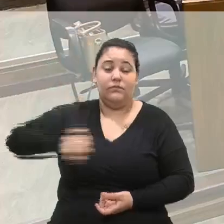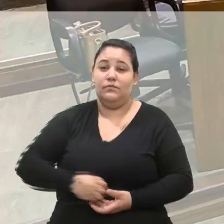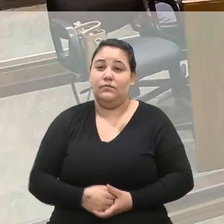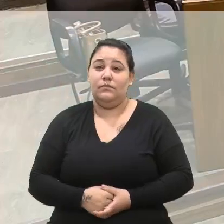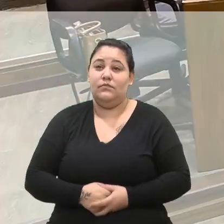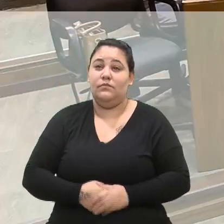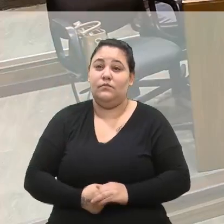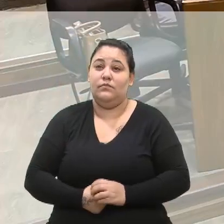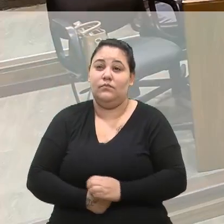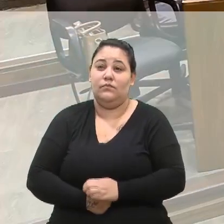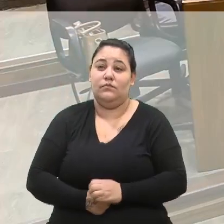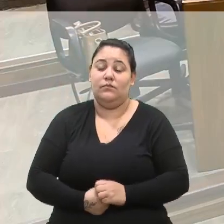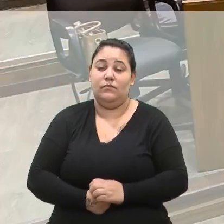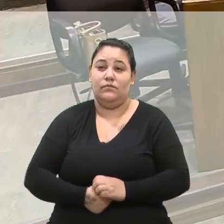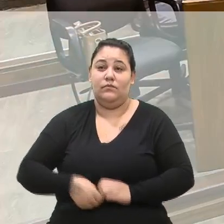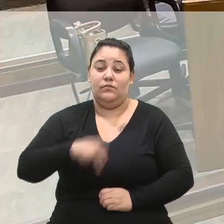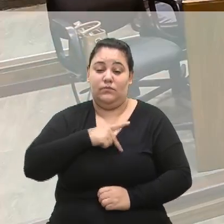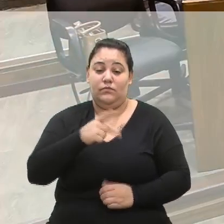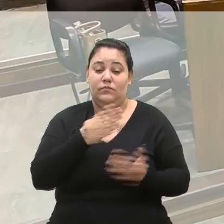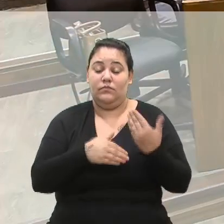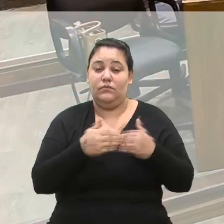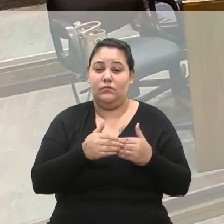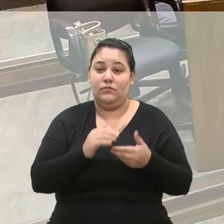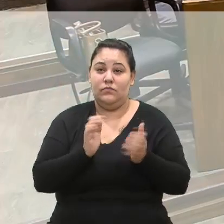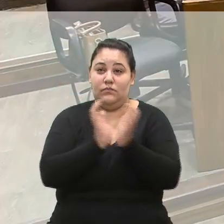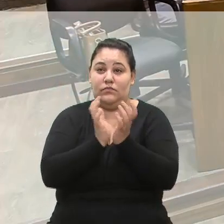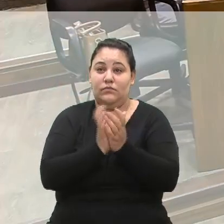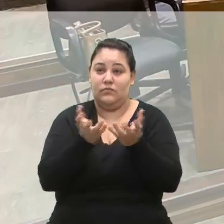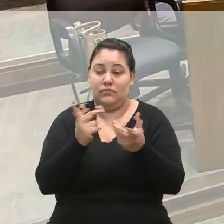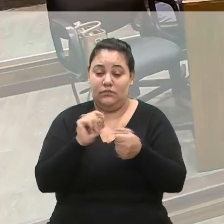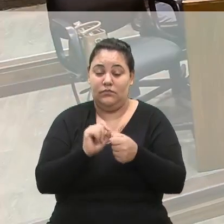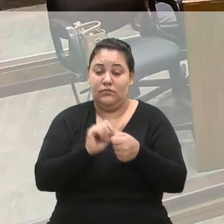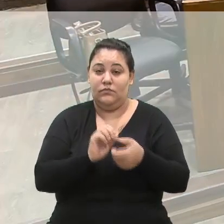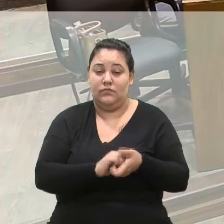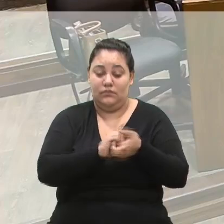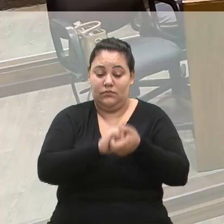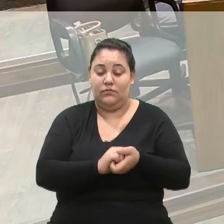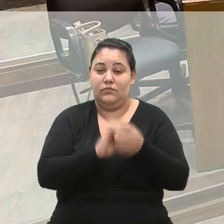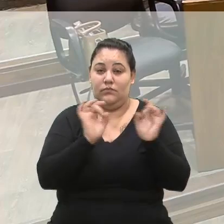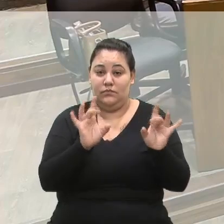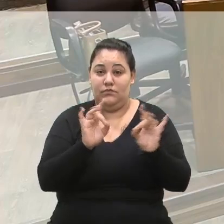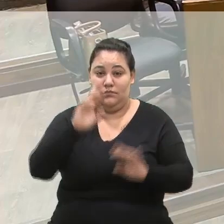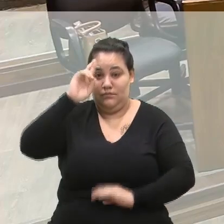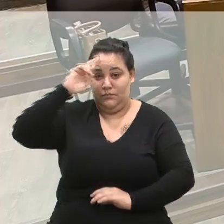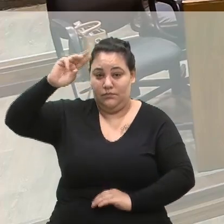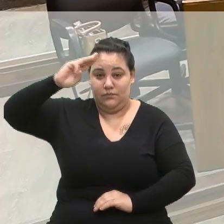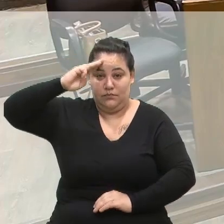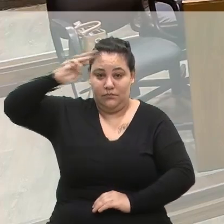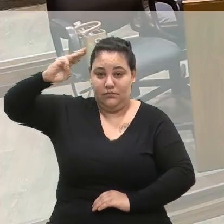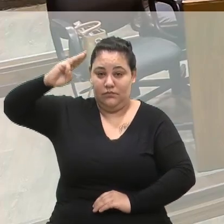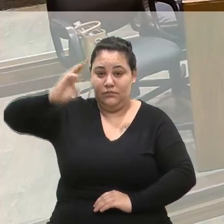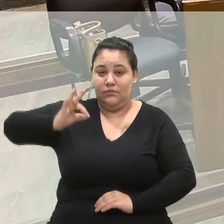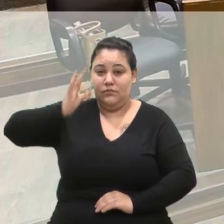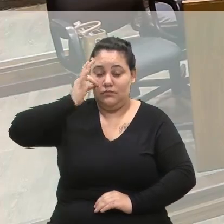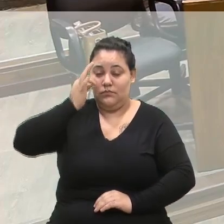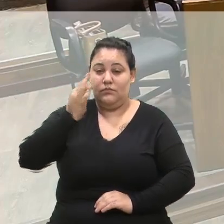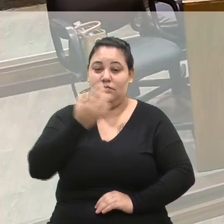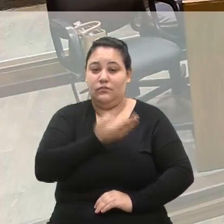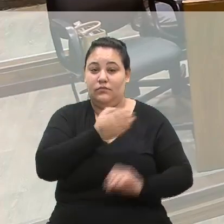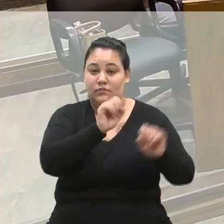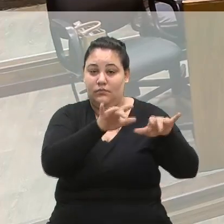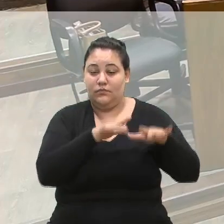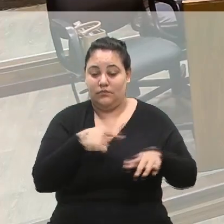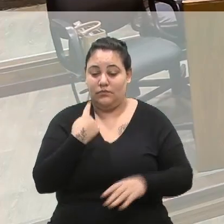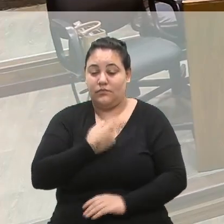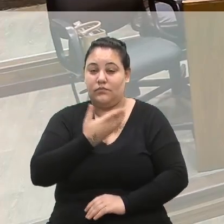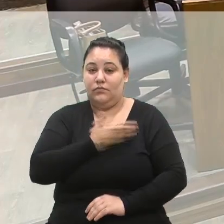Obrigado, presidente, nobres colegas. Quero fazer uma saudação especial também aos chefes escoteiros que estão aqui, nosso querido amigo